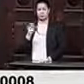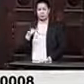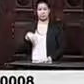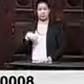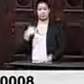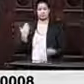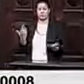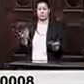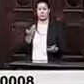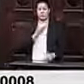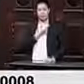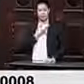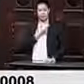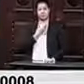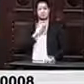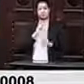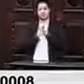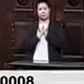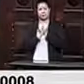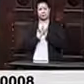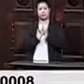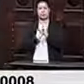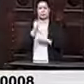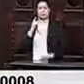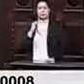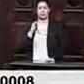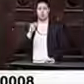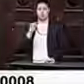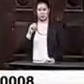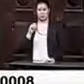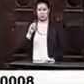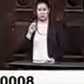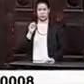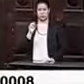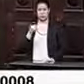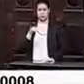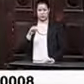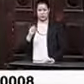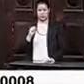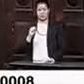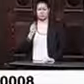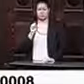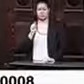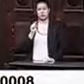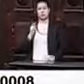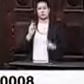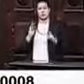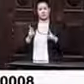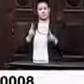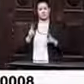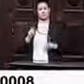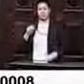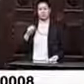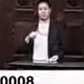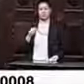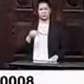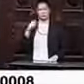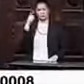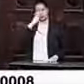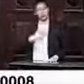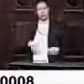companheiro e professor Paulo Ramos, tenho, por Vossa Excelência, o maior apreço, sou seu aluno nesta casa, pela sua